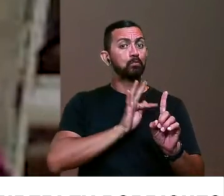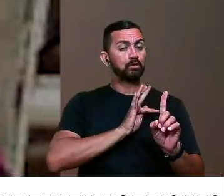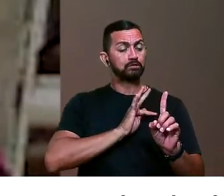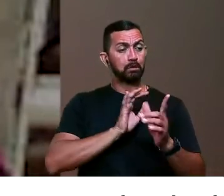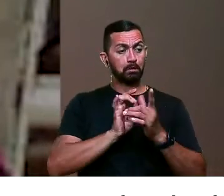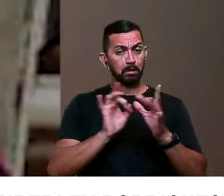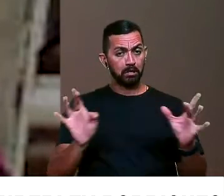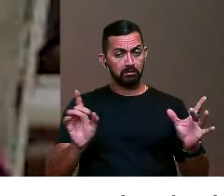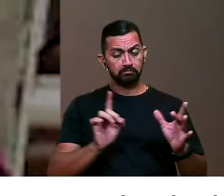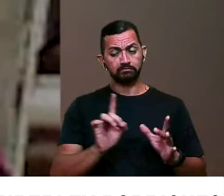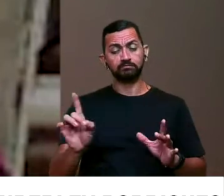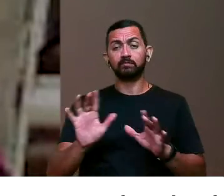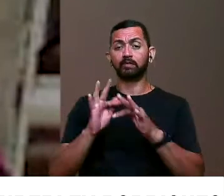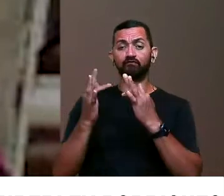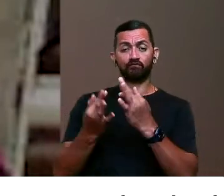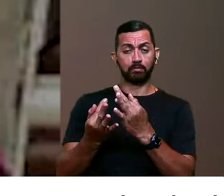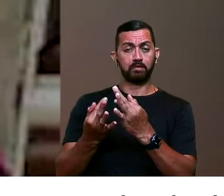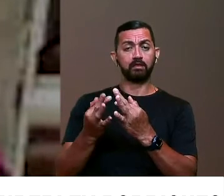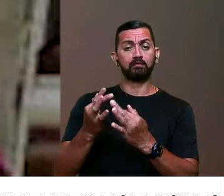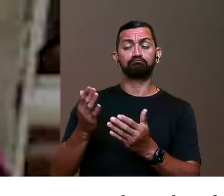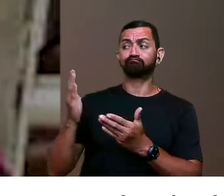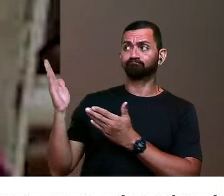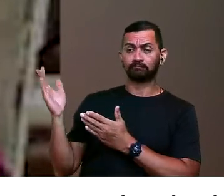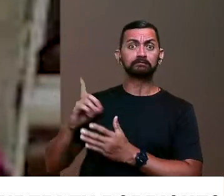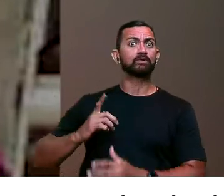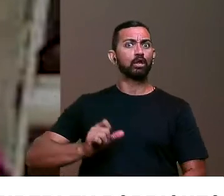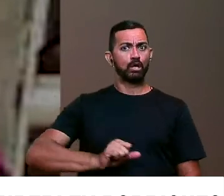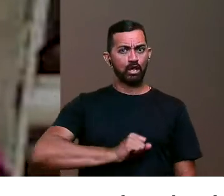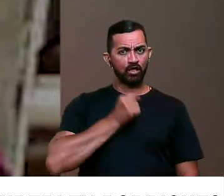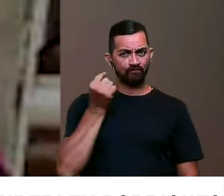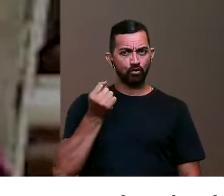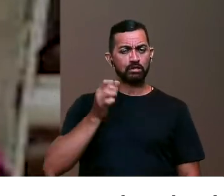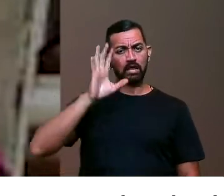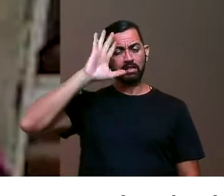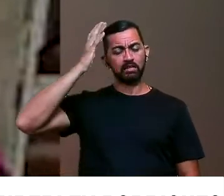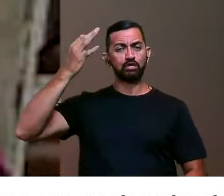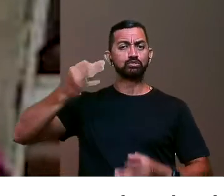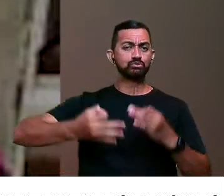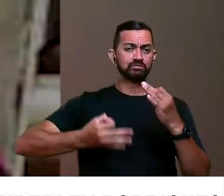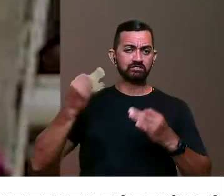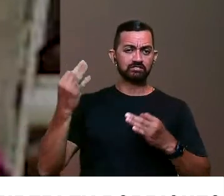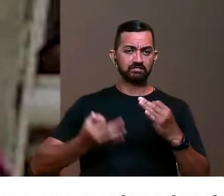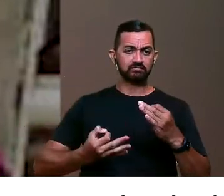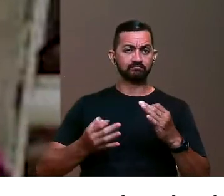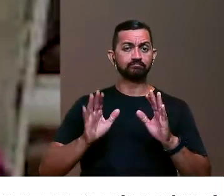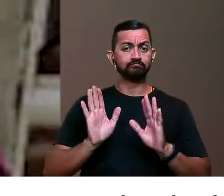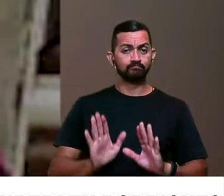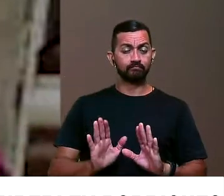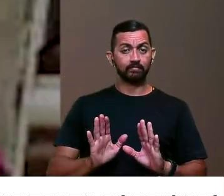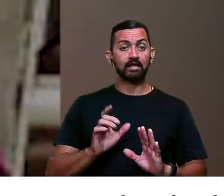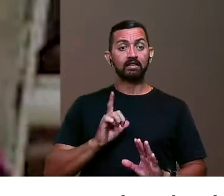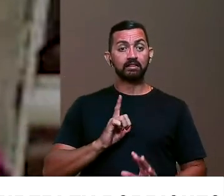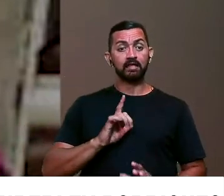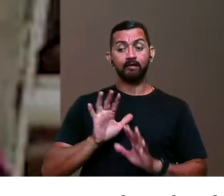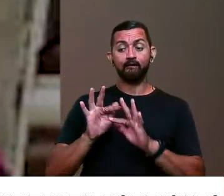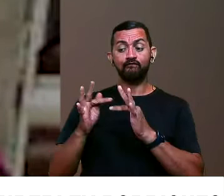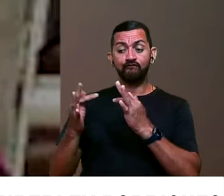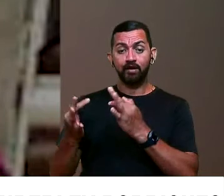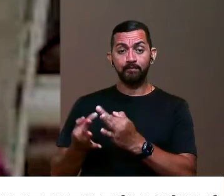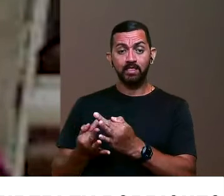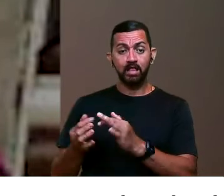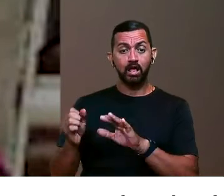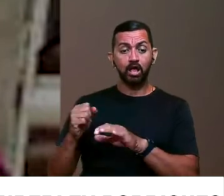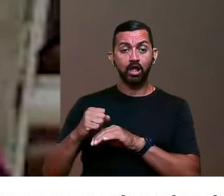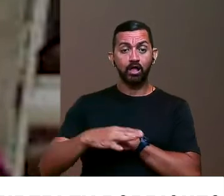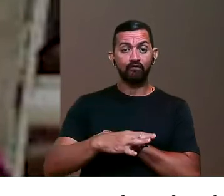já está em liberdade, a família do Vanderlei Rodrigues está revoltada com a decisão da justiça e uma parente, uma sobrinha,